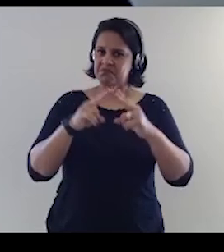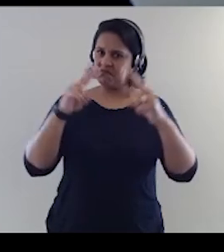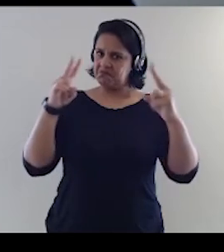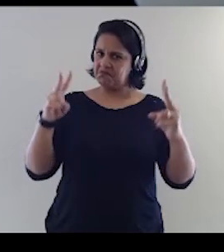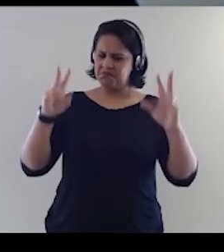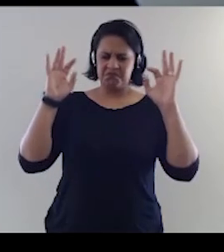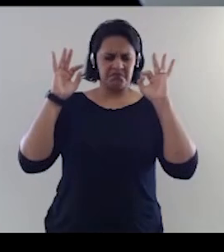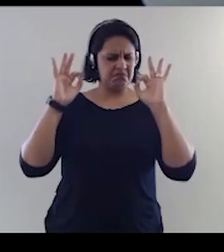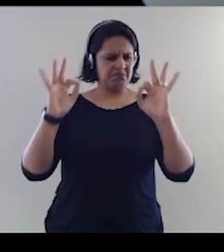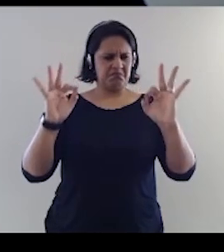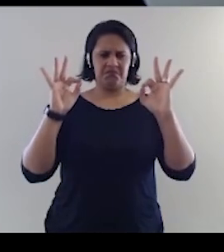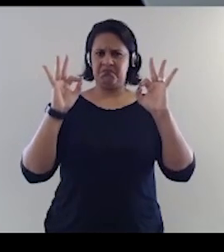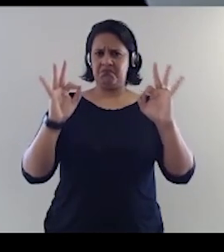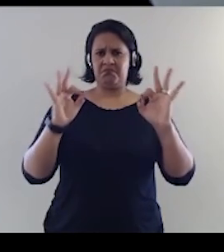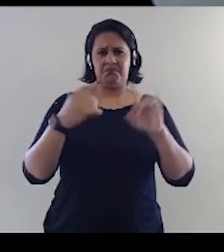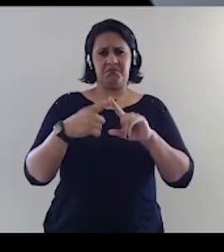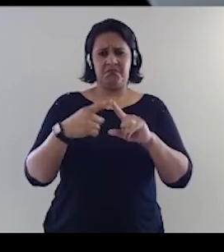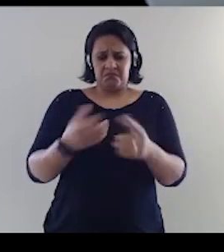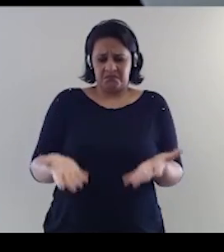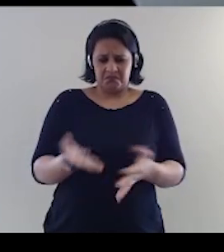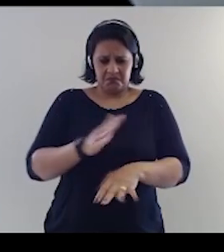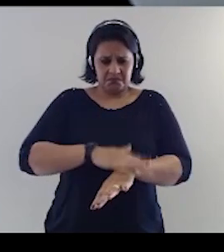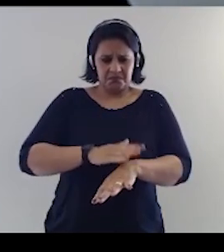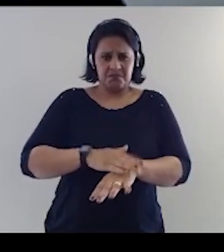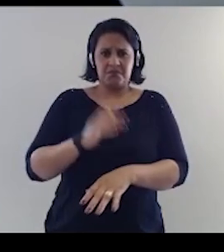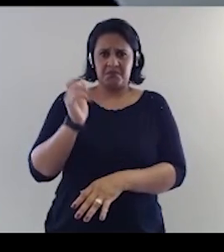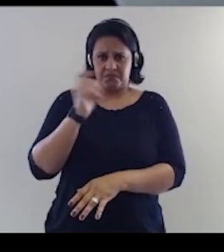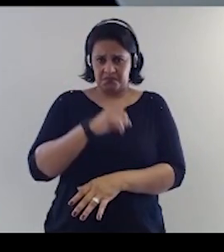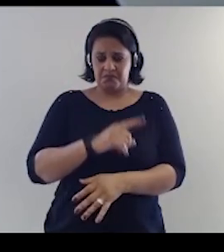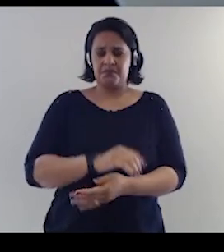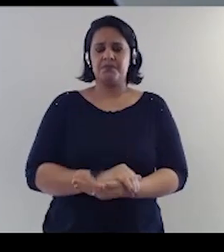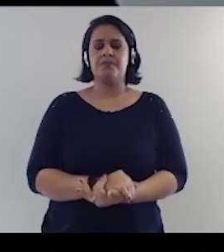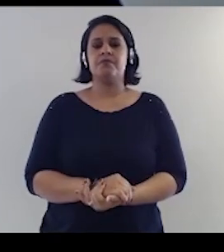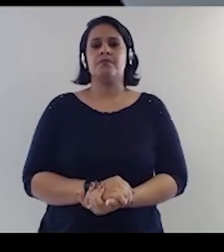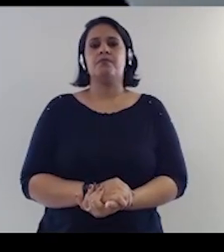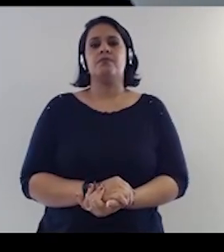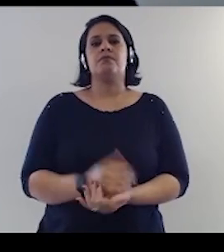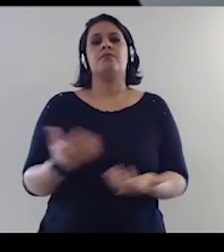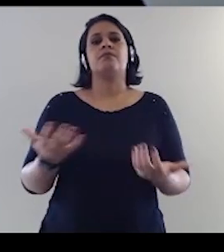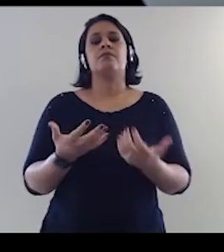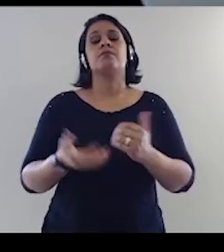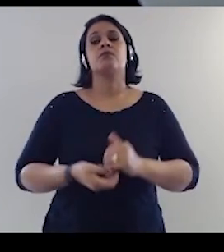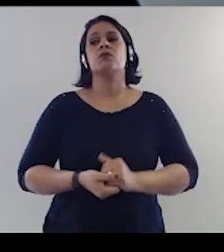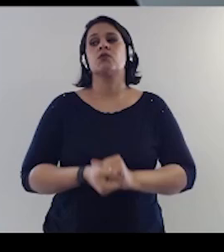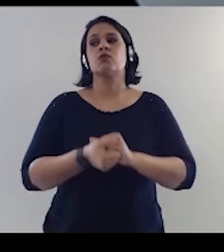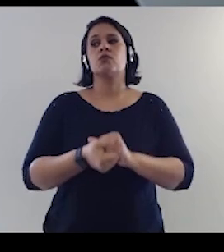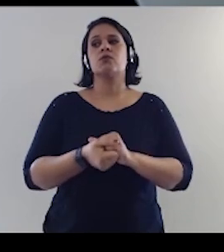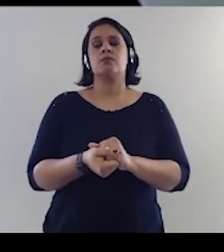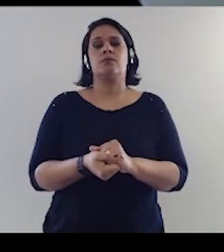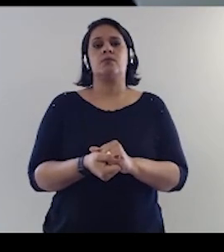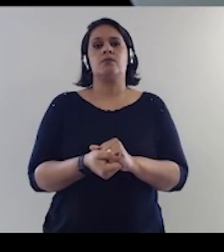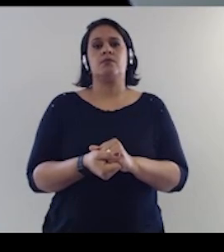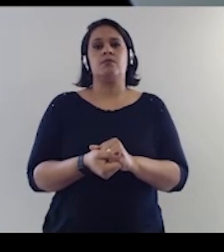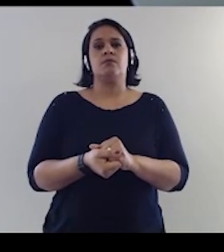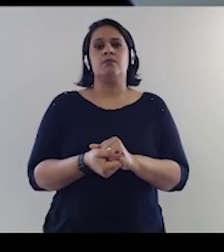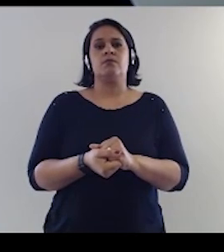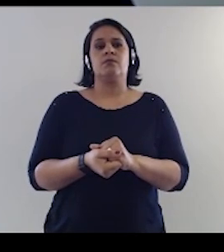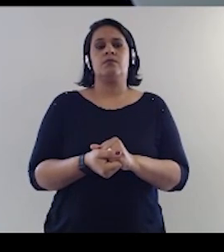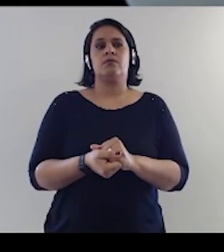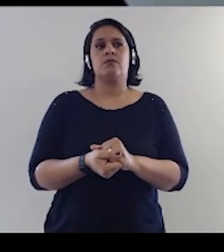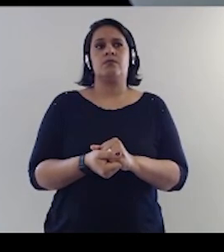devido à situação em que nos encontramos. Eu gostaria de cumprimentar também o Sr.